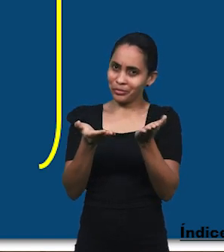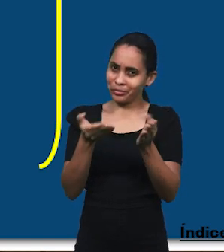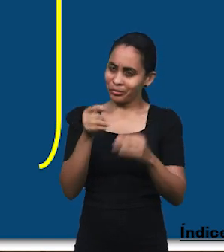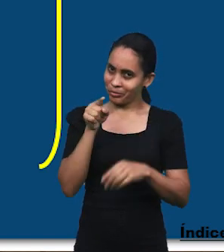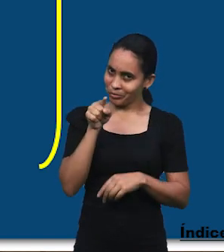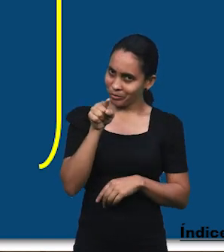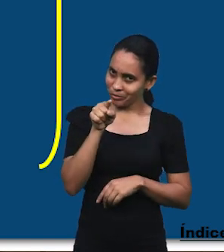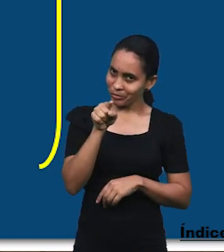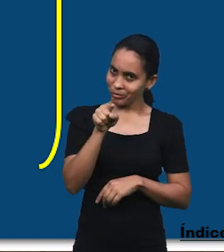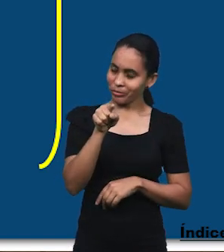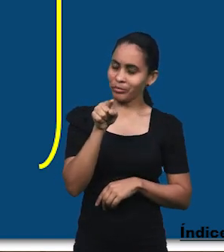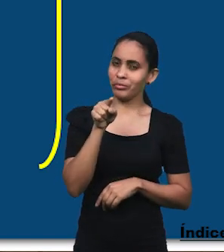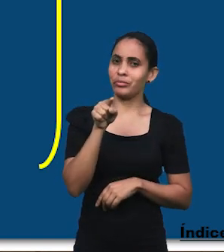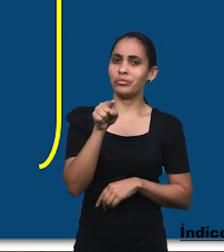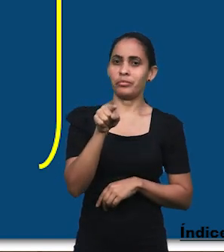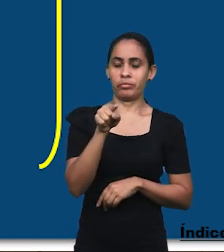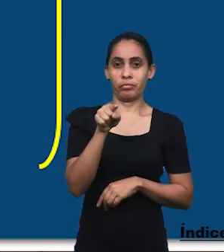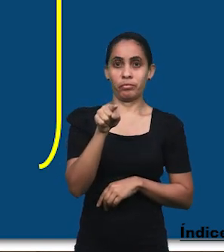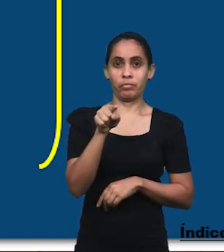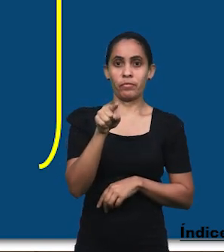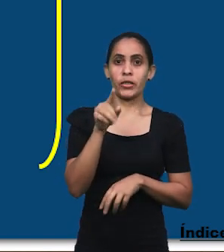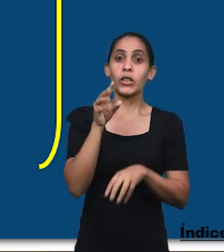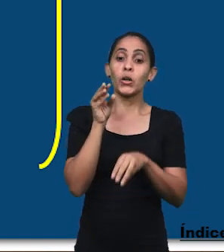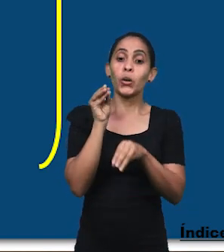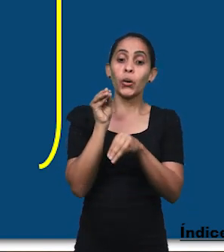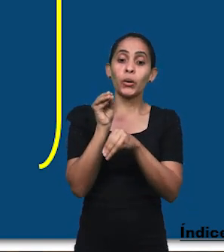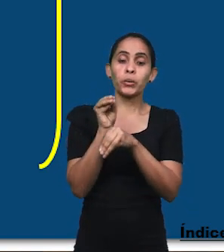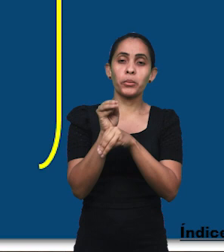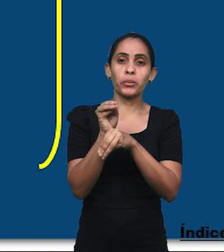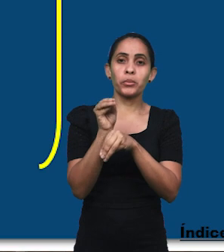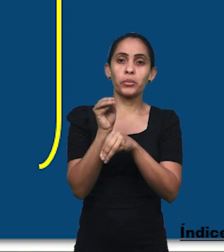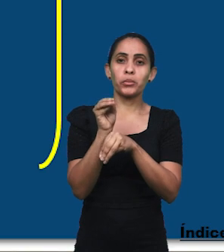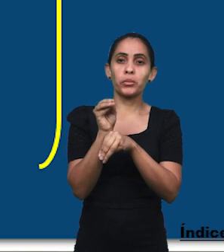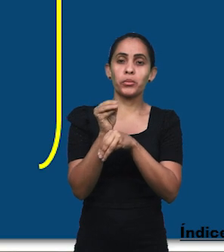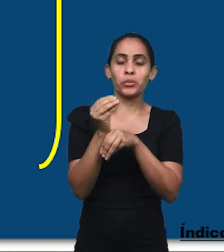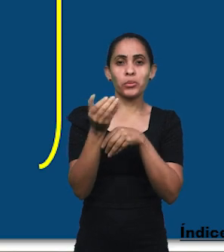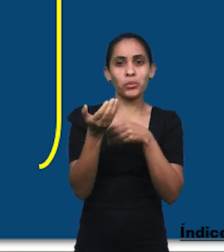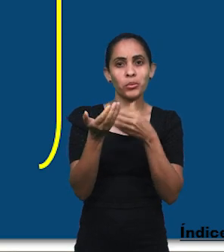Deus cuida de ti.